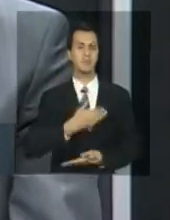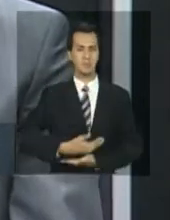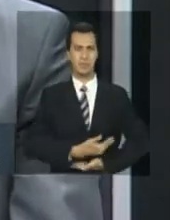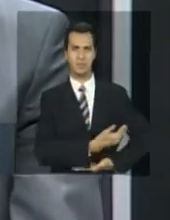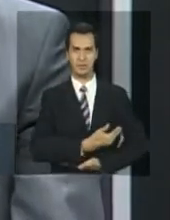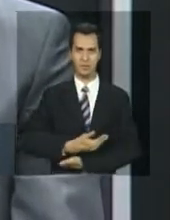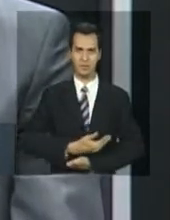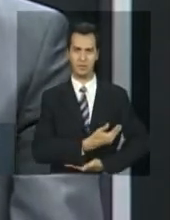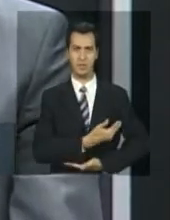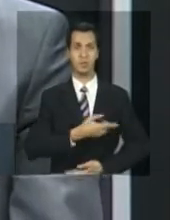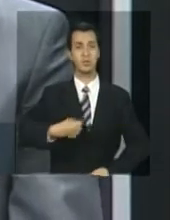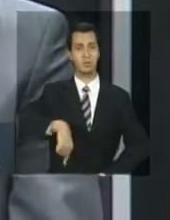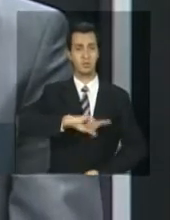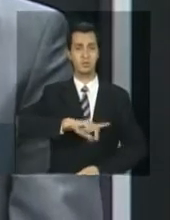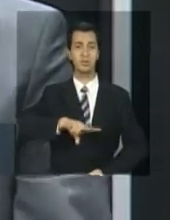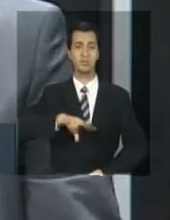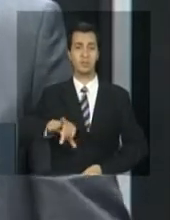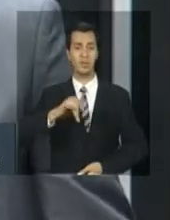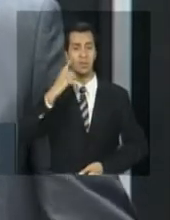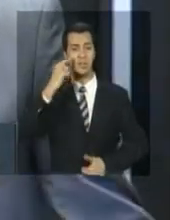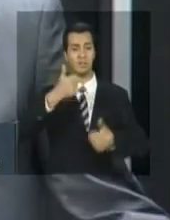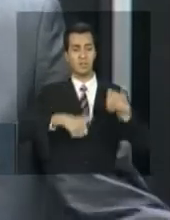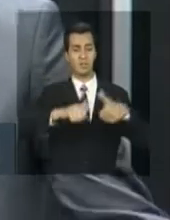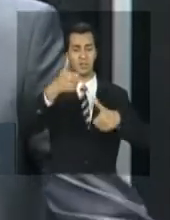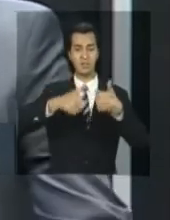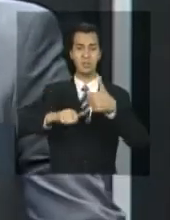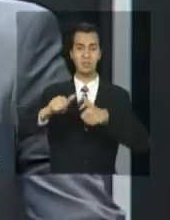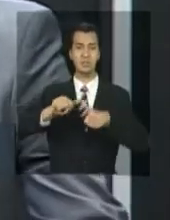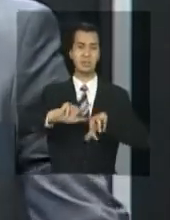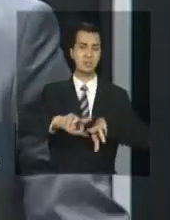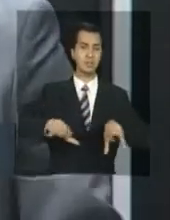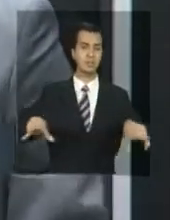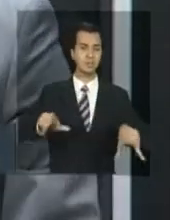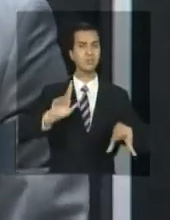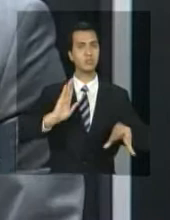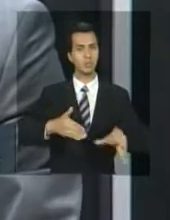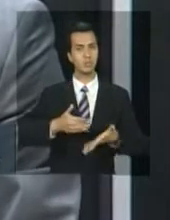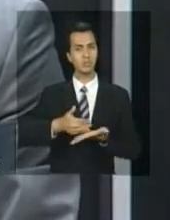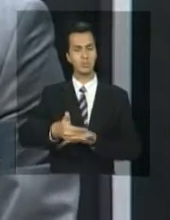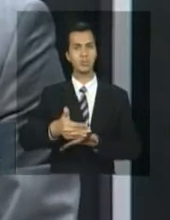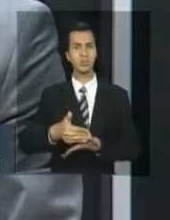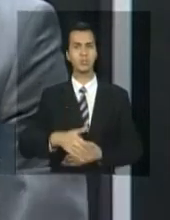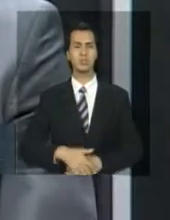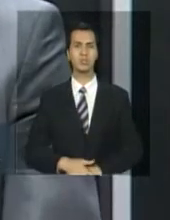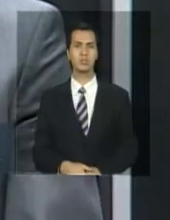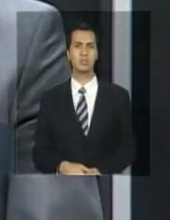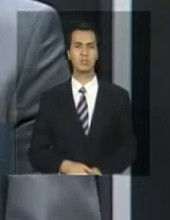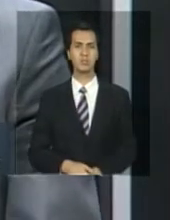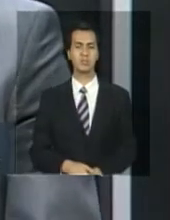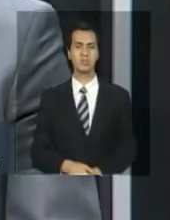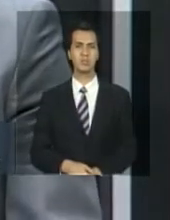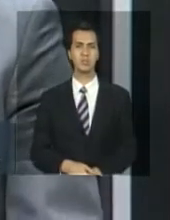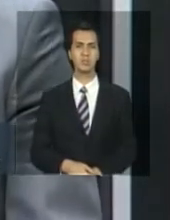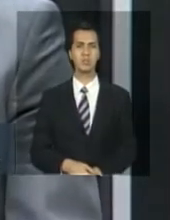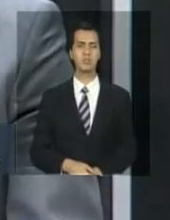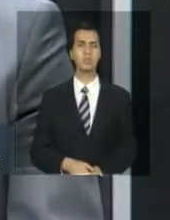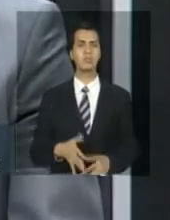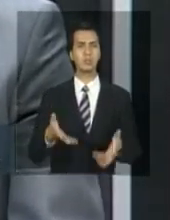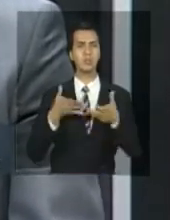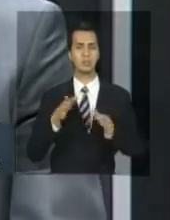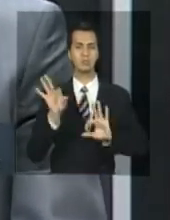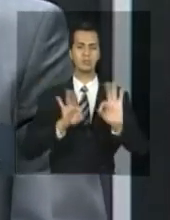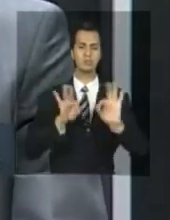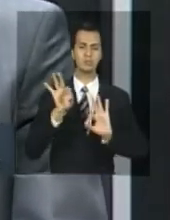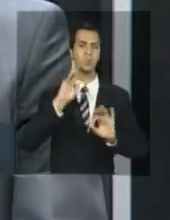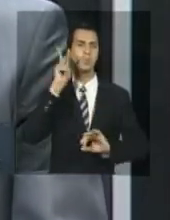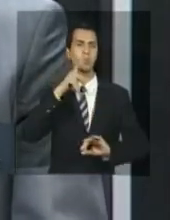Vamos avaliar as ações já em curso para aprimorá-las, desenhar novas políticas e